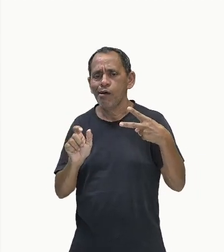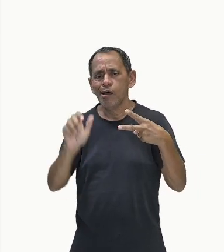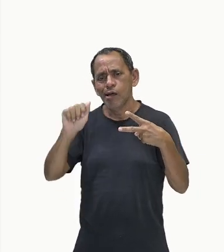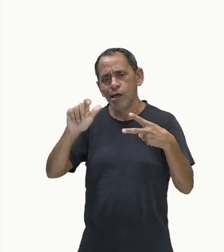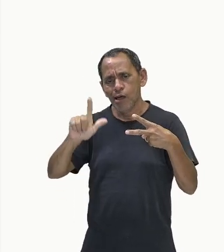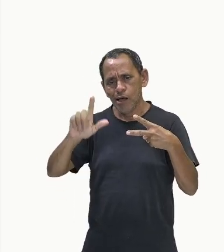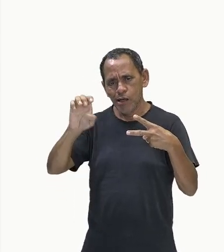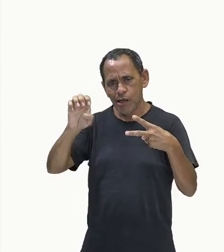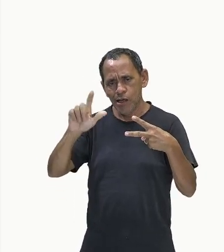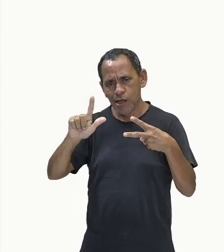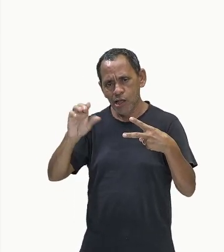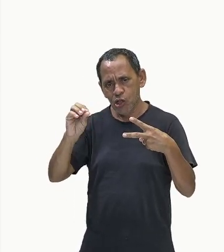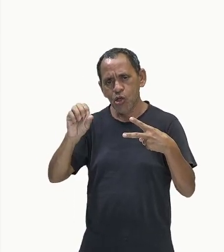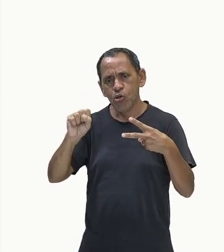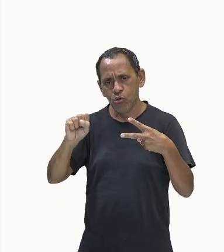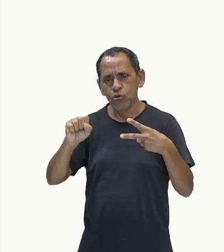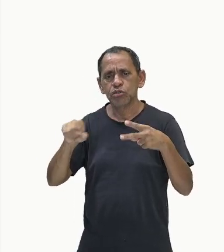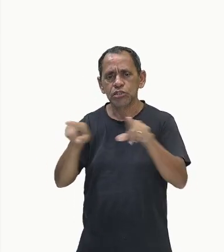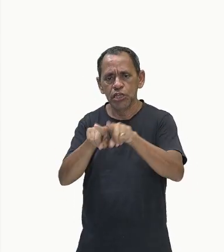ser